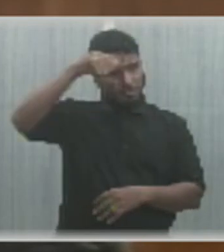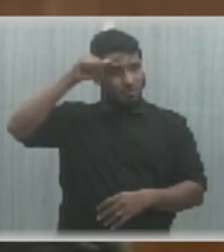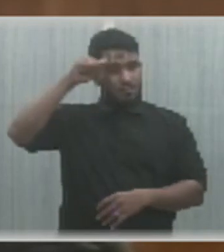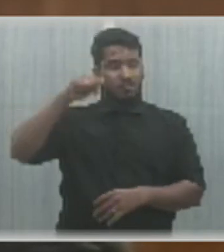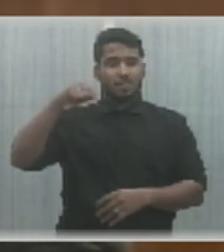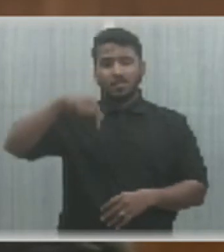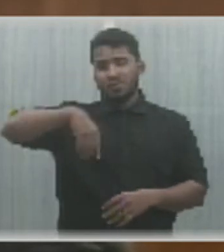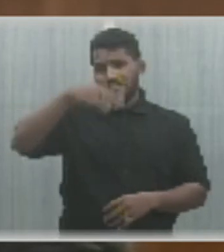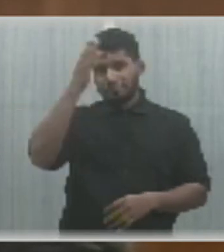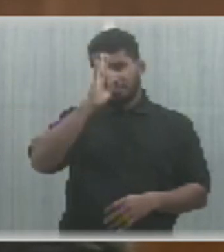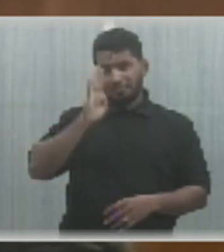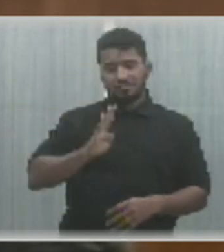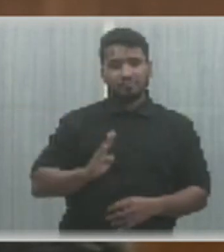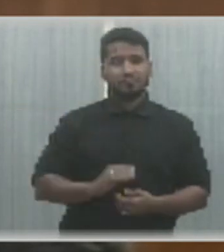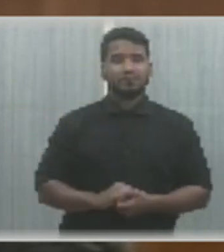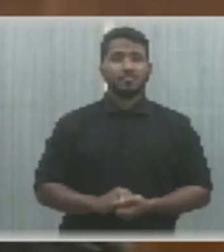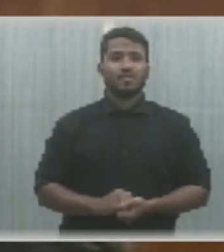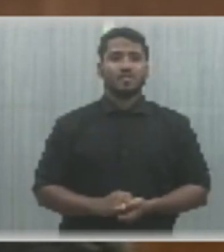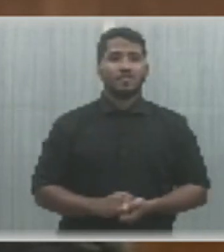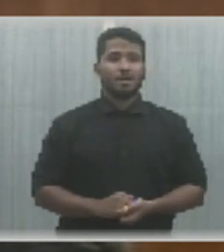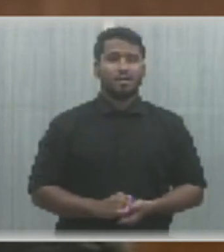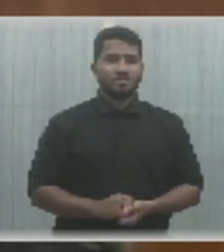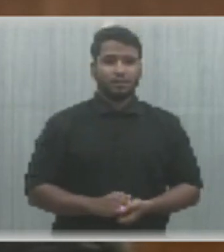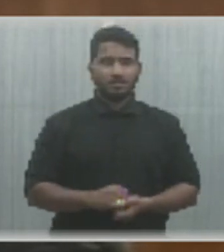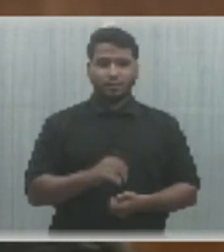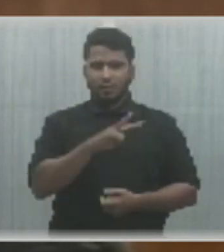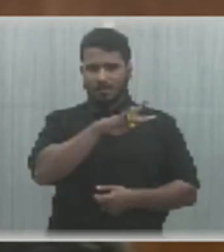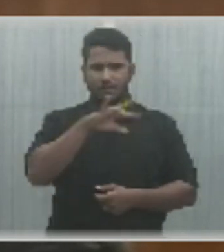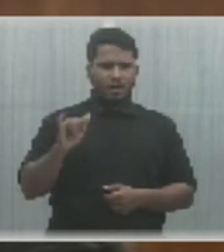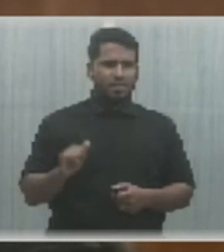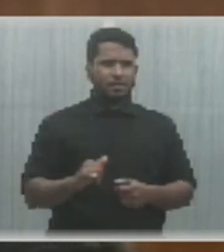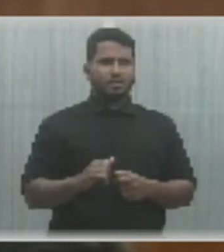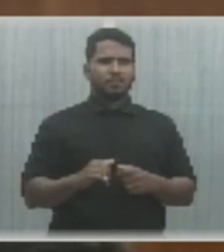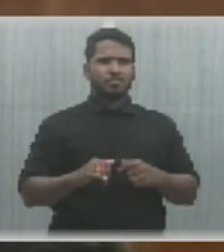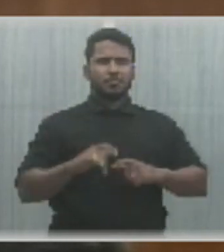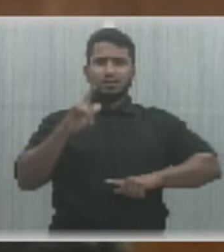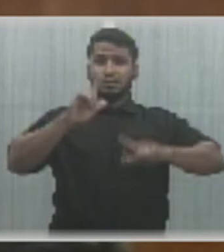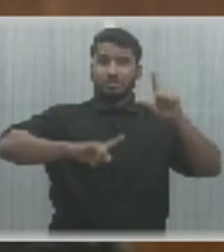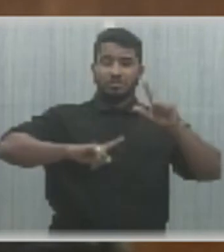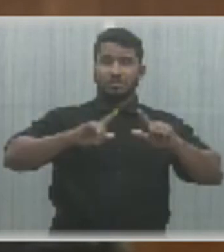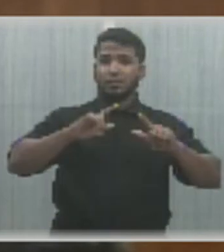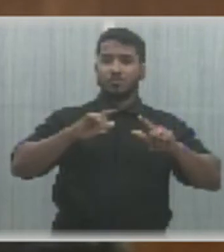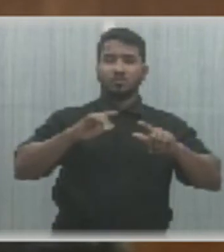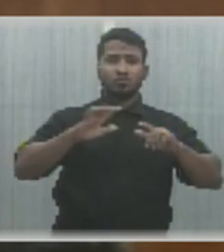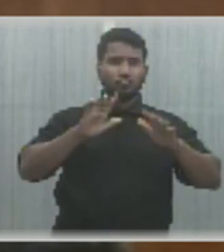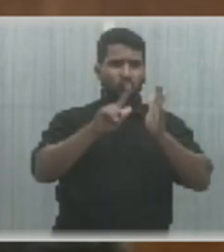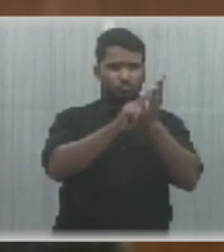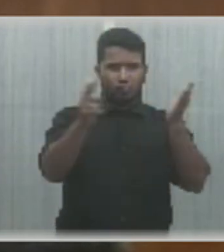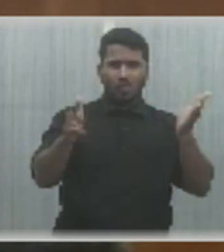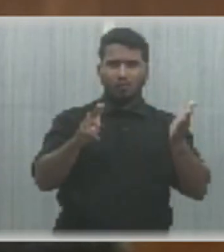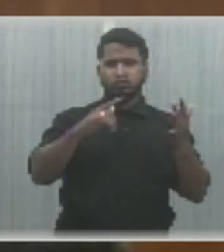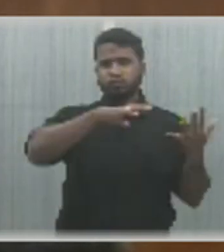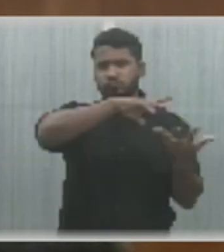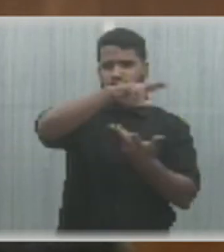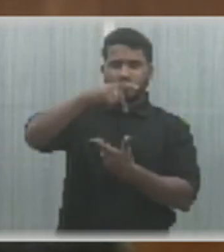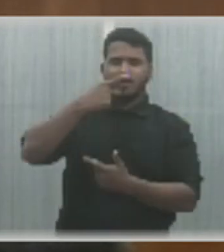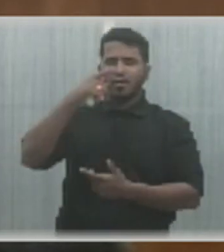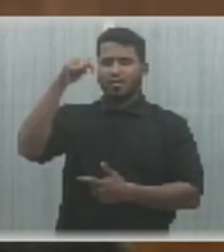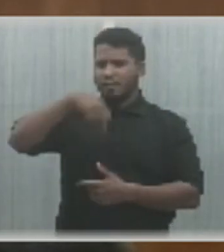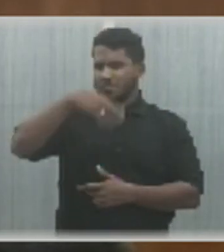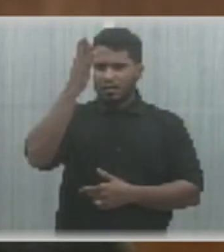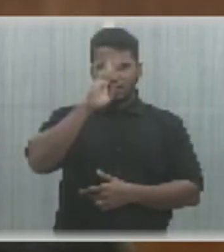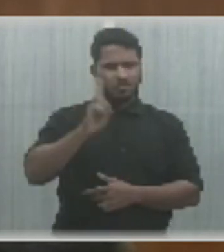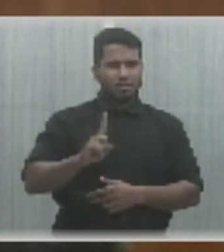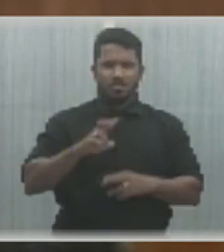o Brasil vai às páginas do noticiário internacional como um país que não respeita o